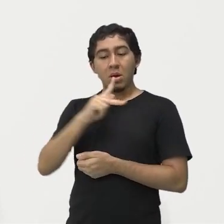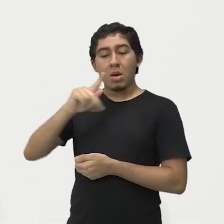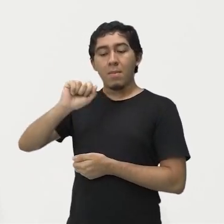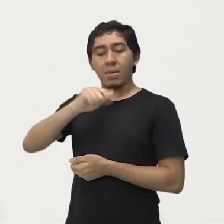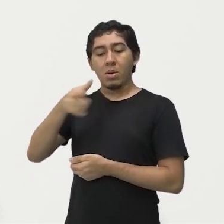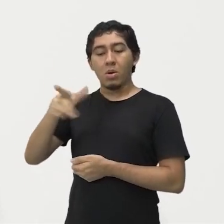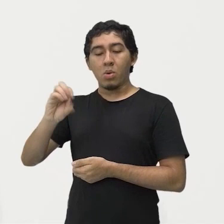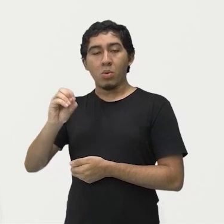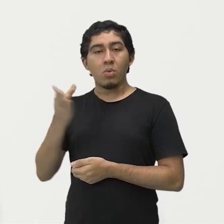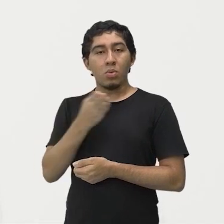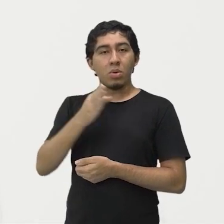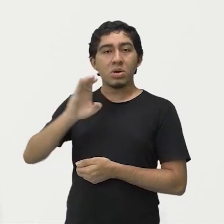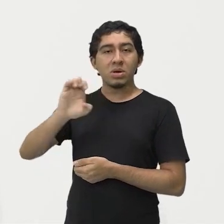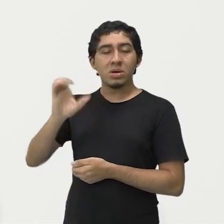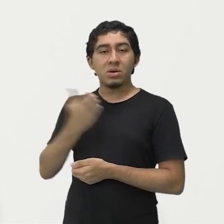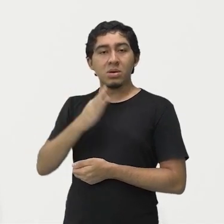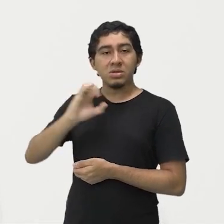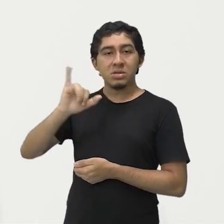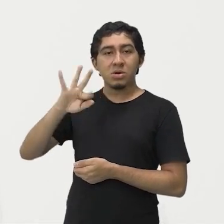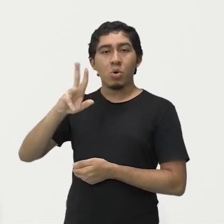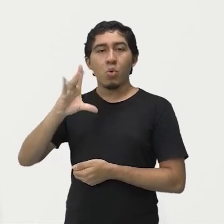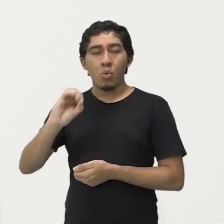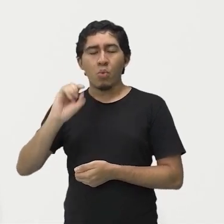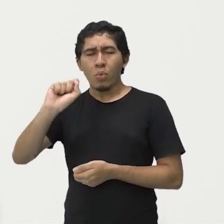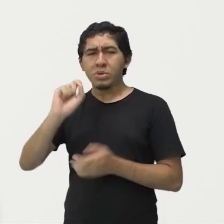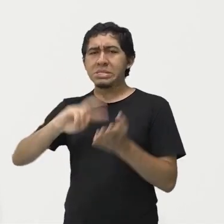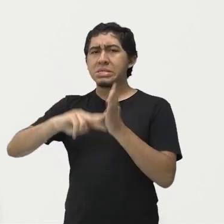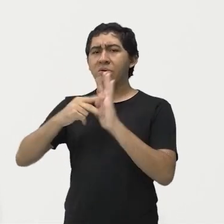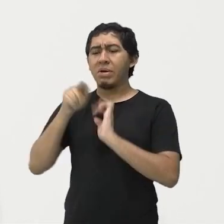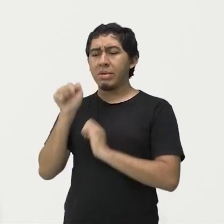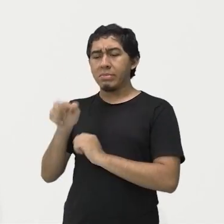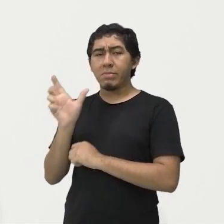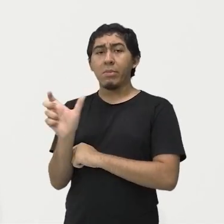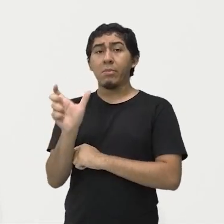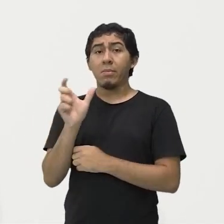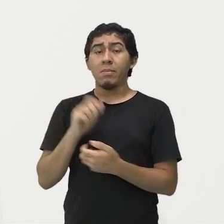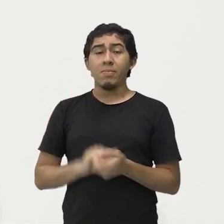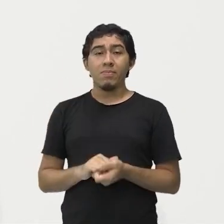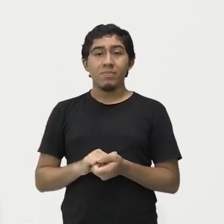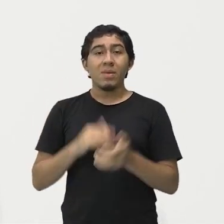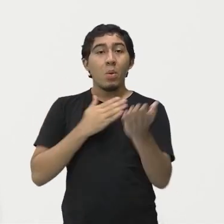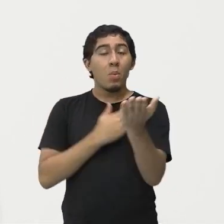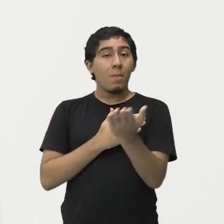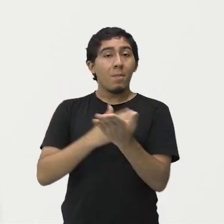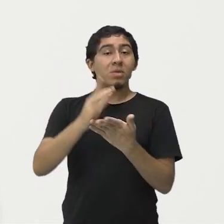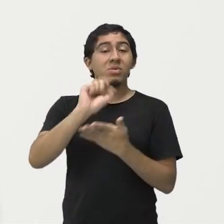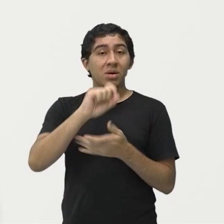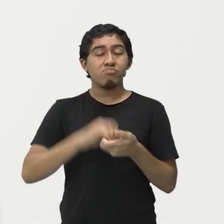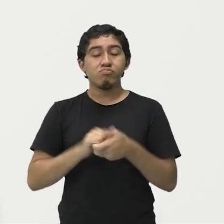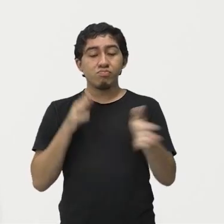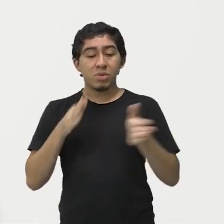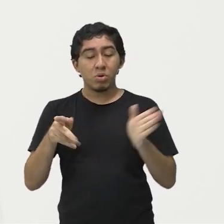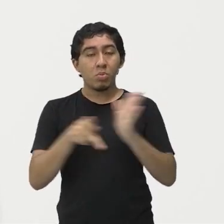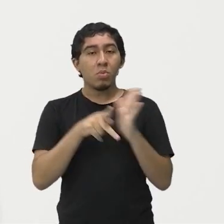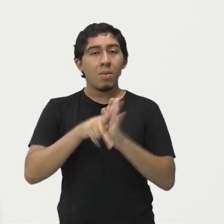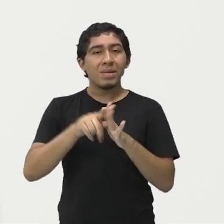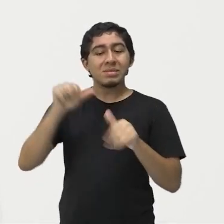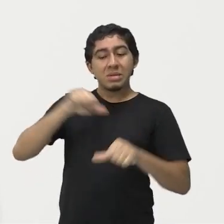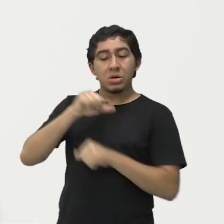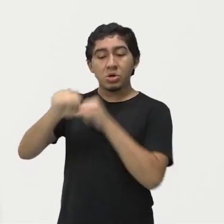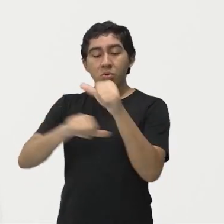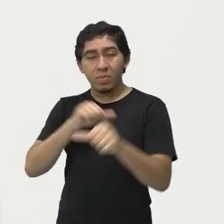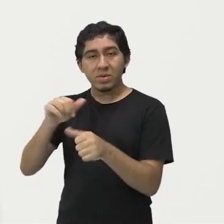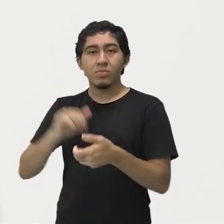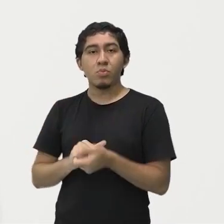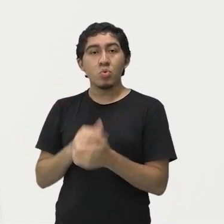política do pão e circo, professor? Olha só, ela surge no período de transição entre a República e o início do governo imperial, tendo